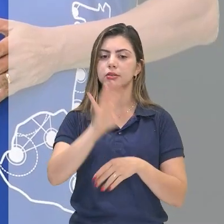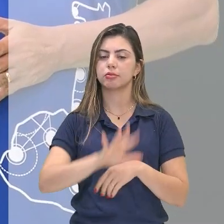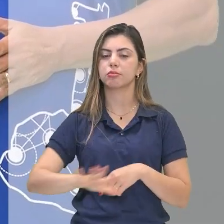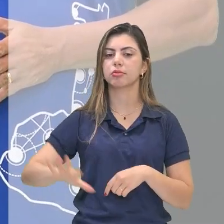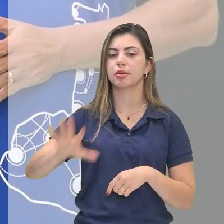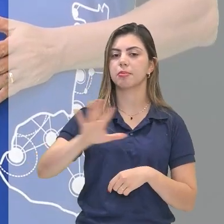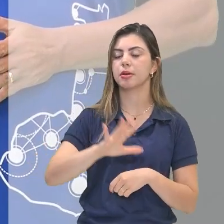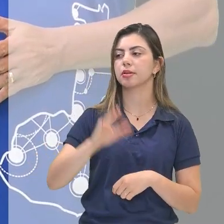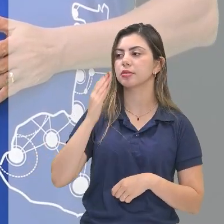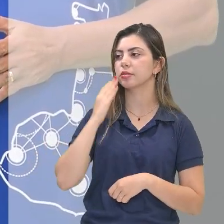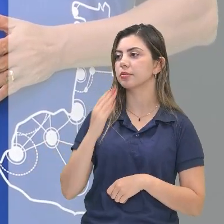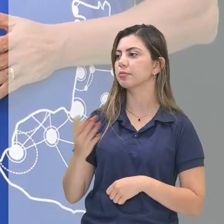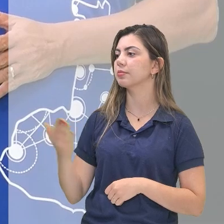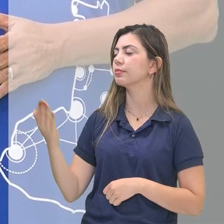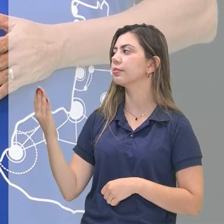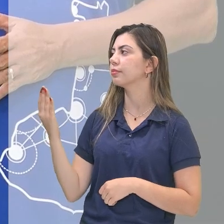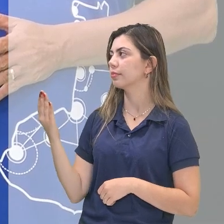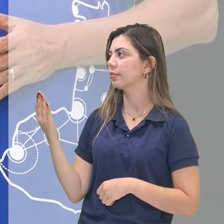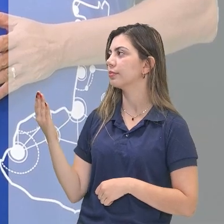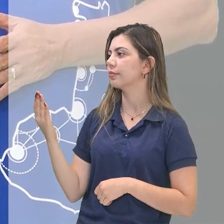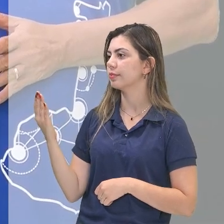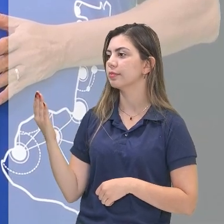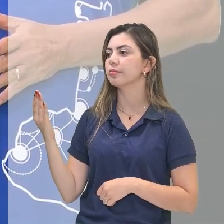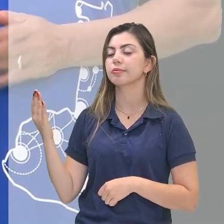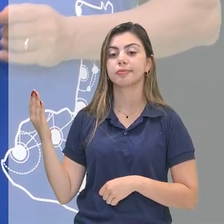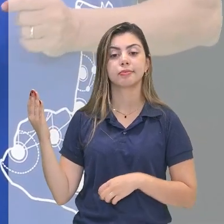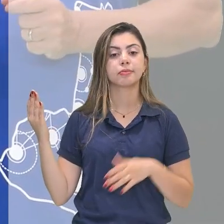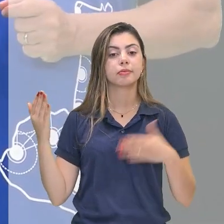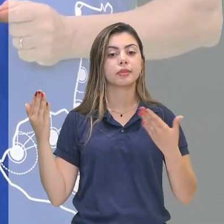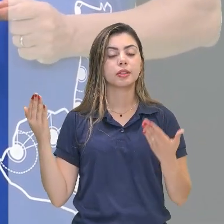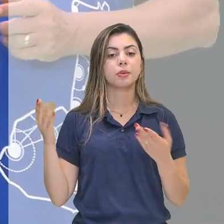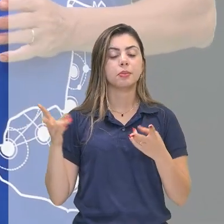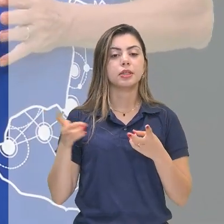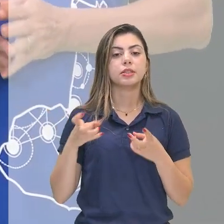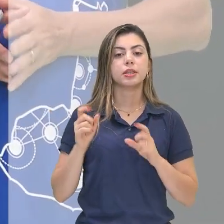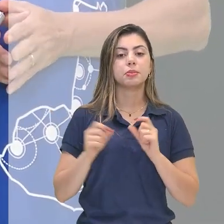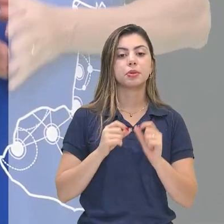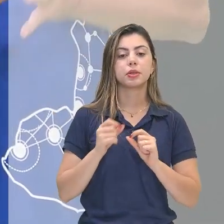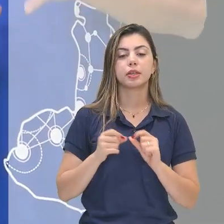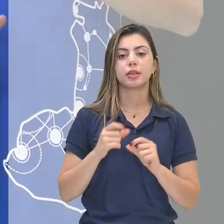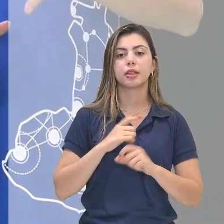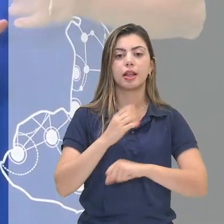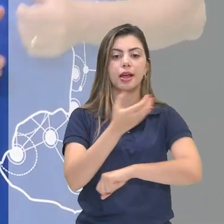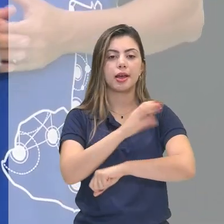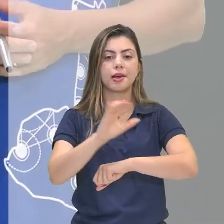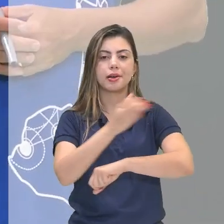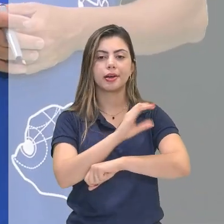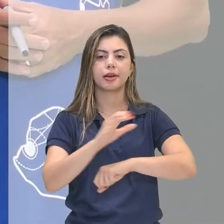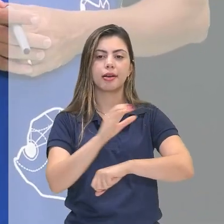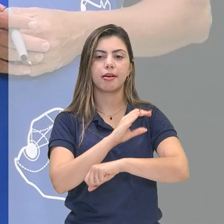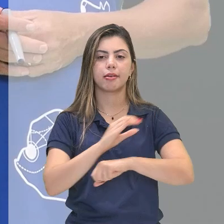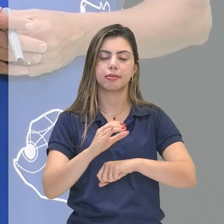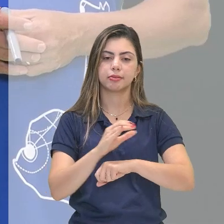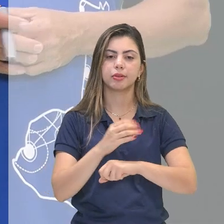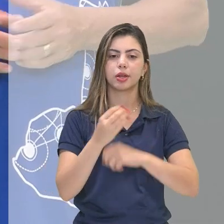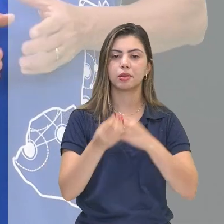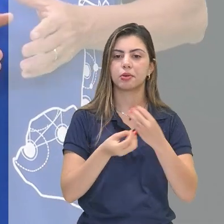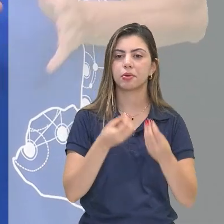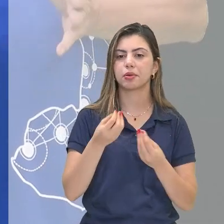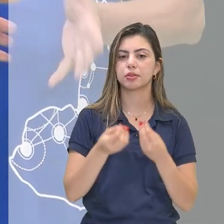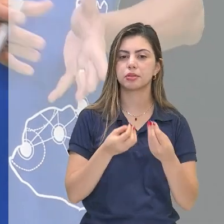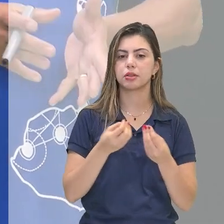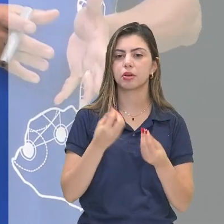figura. Observe a figura e aí nós estamos vendo que a carga penetra no campo perpendicular à